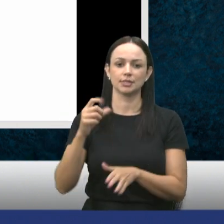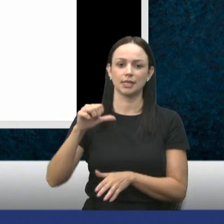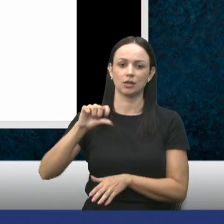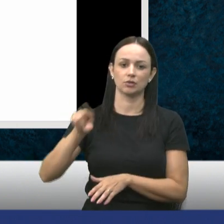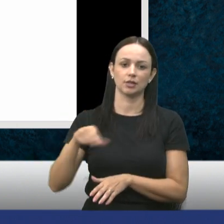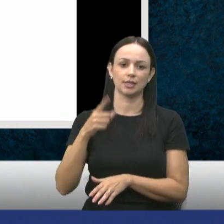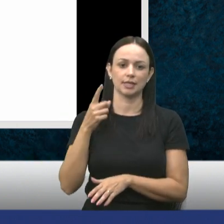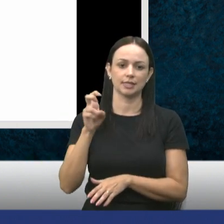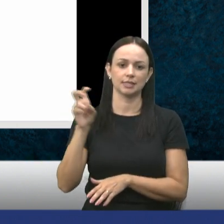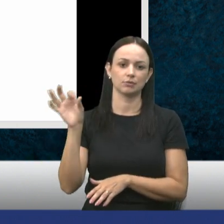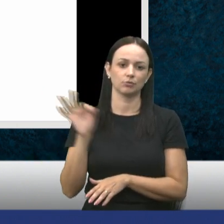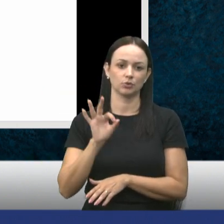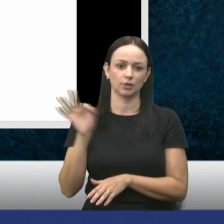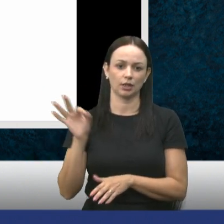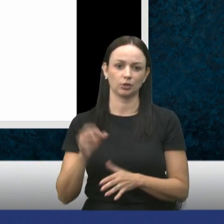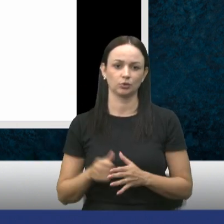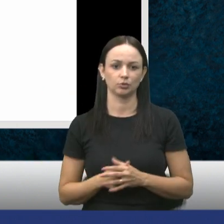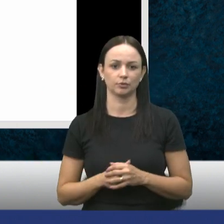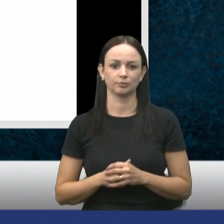19,15%.